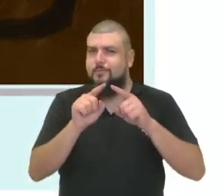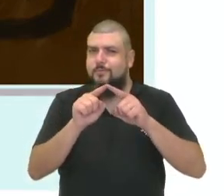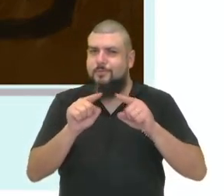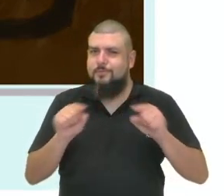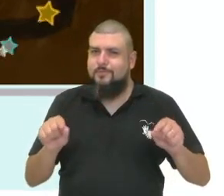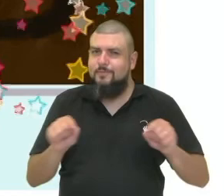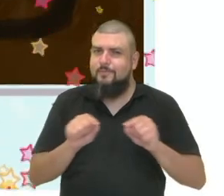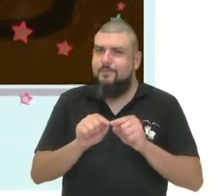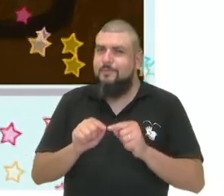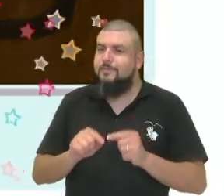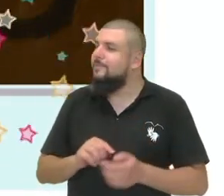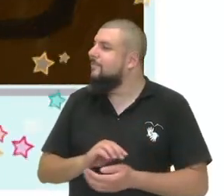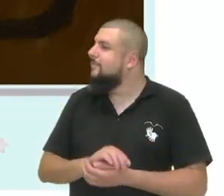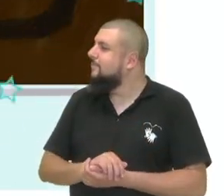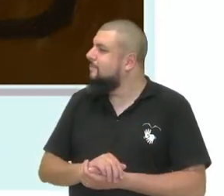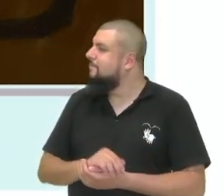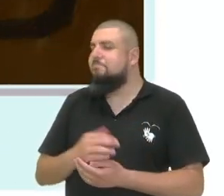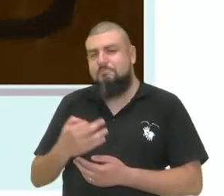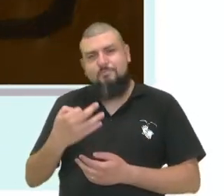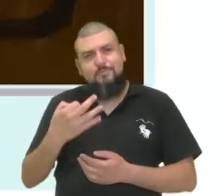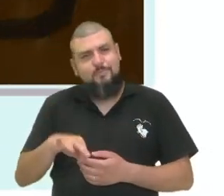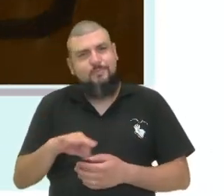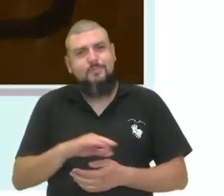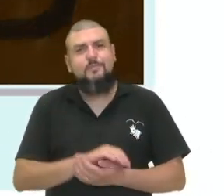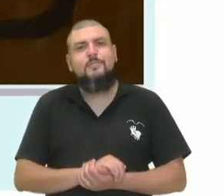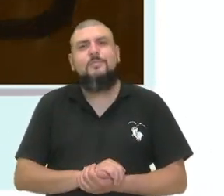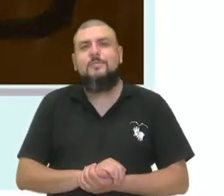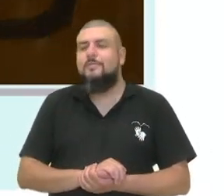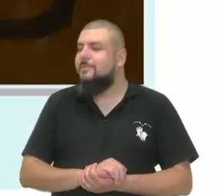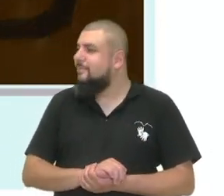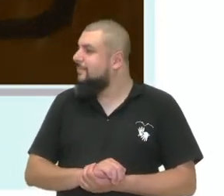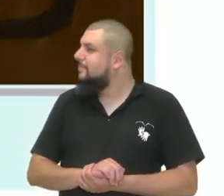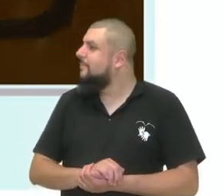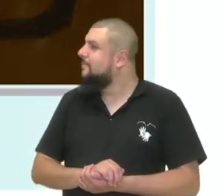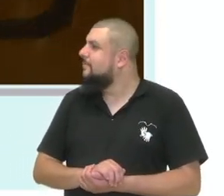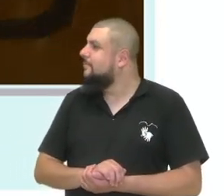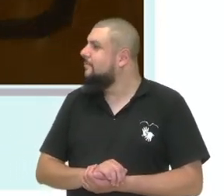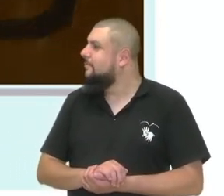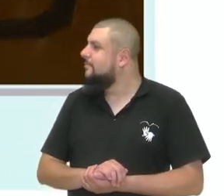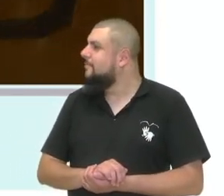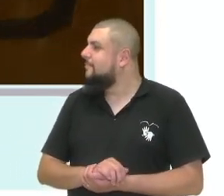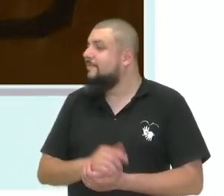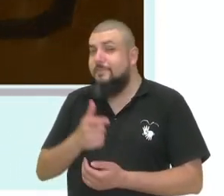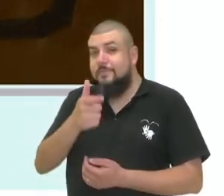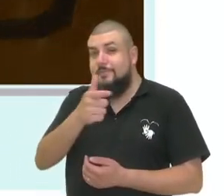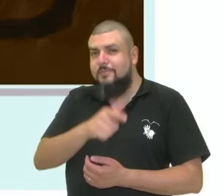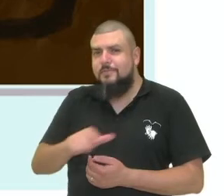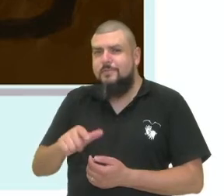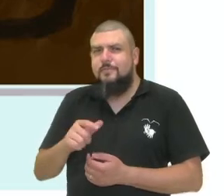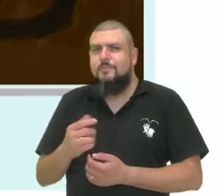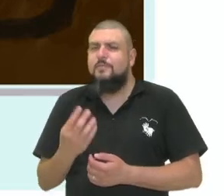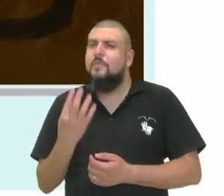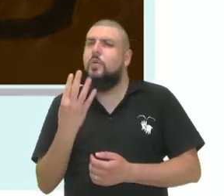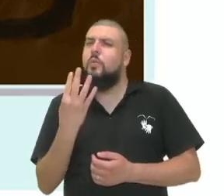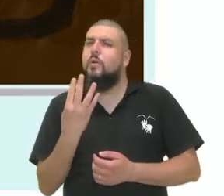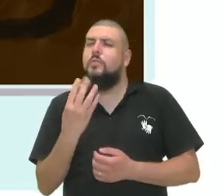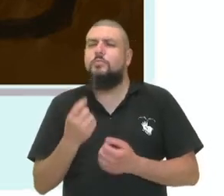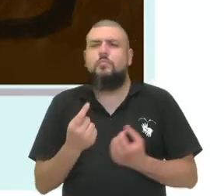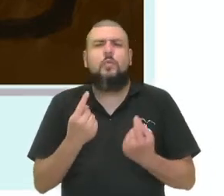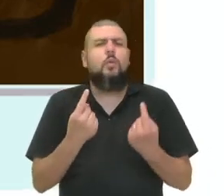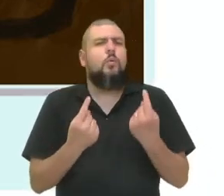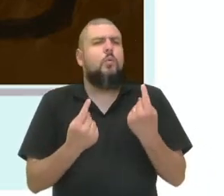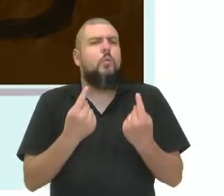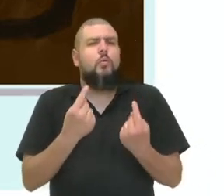olha só oi né e na sequência com quatro ângulos agora qual desses Será que têm